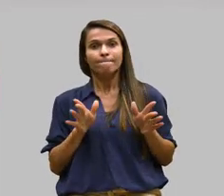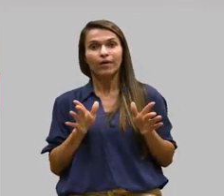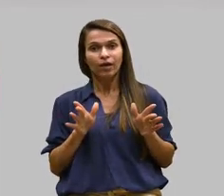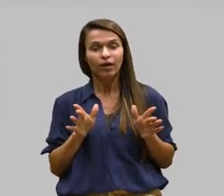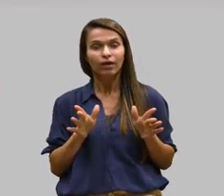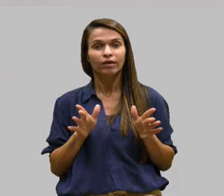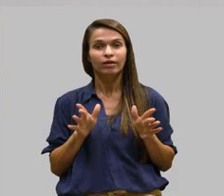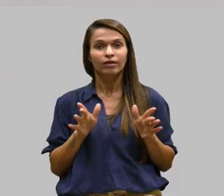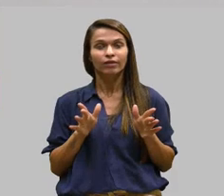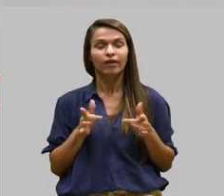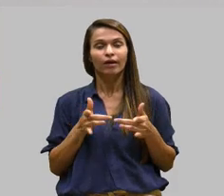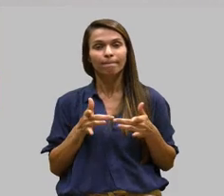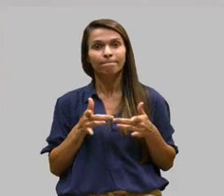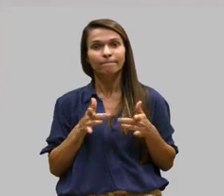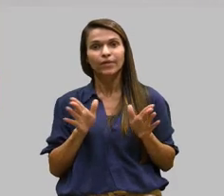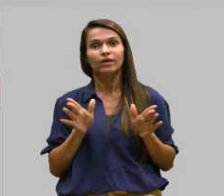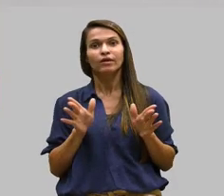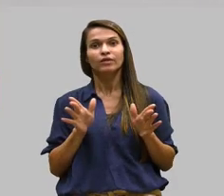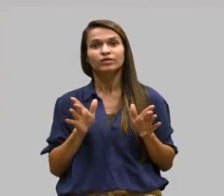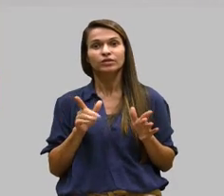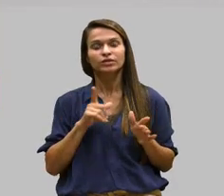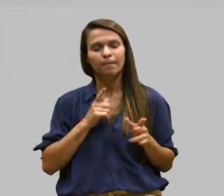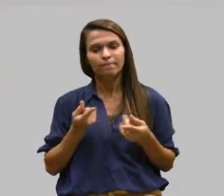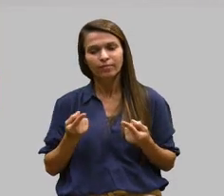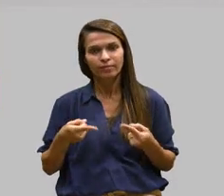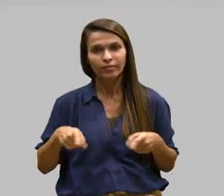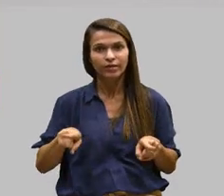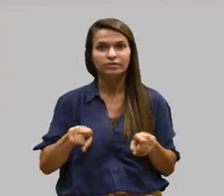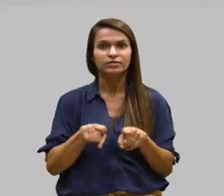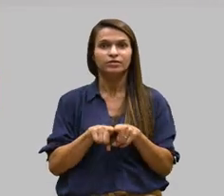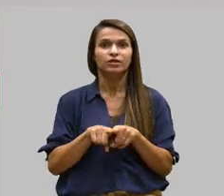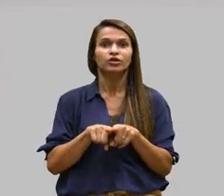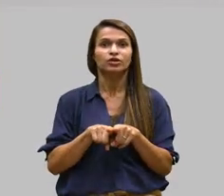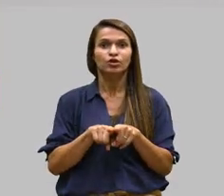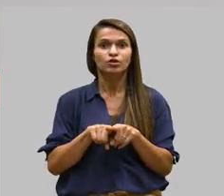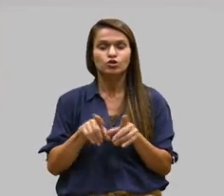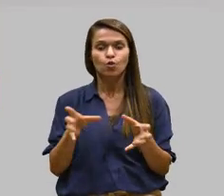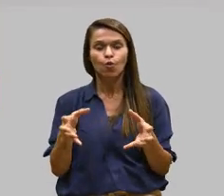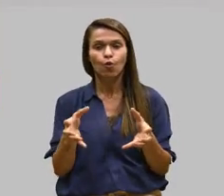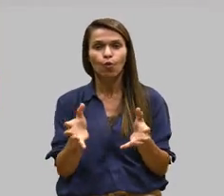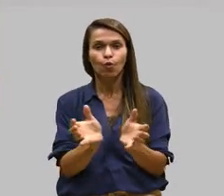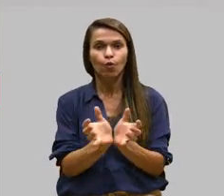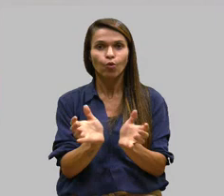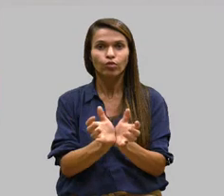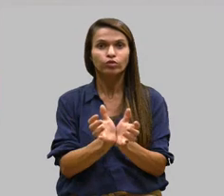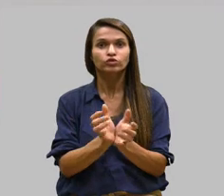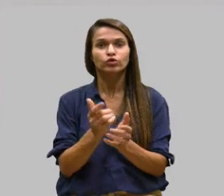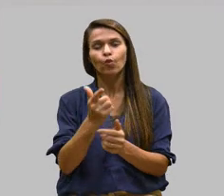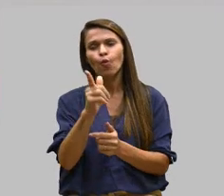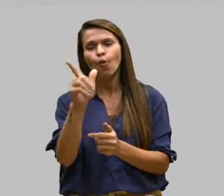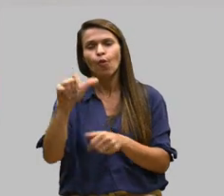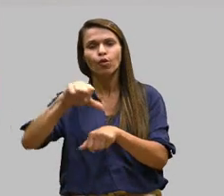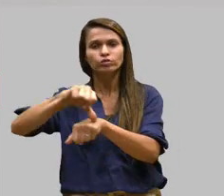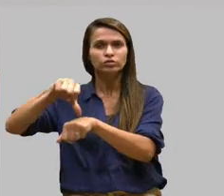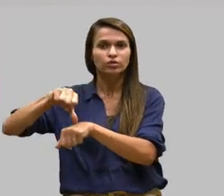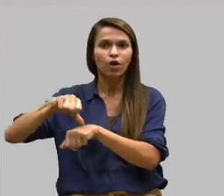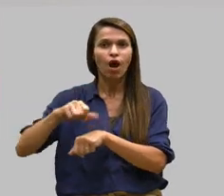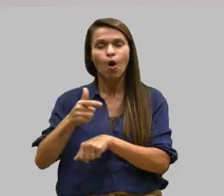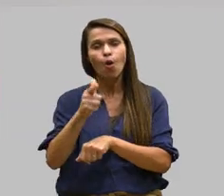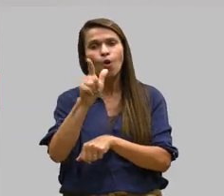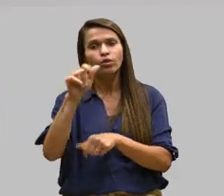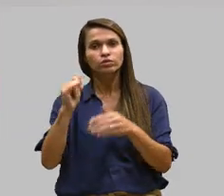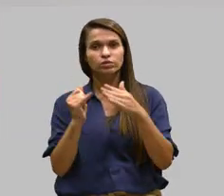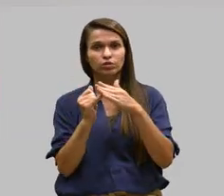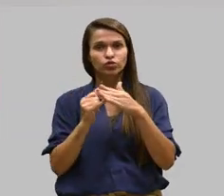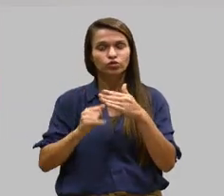a gente estar à disposição da gente ter parceria né em conjunto com as outras outros setores as outras instituições para que